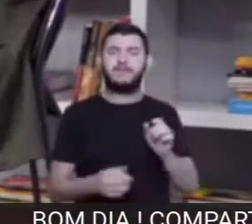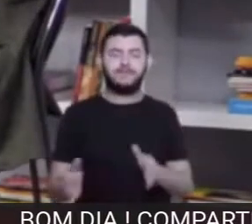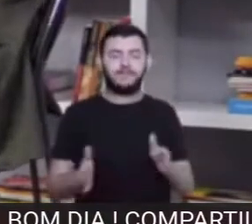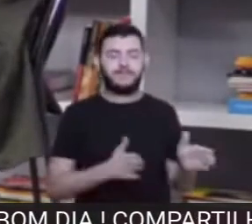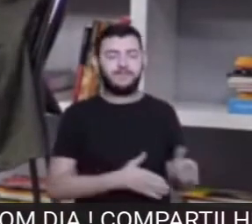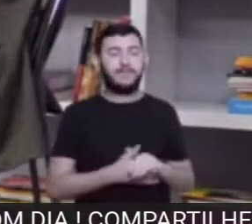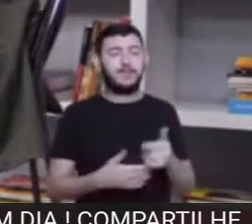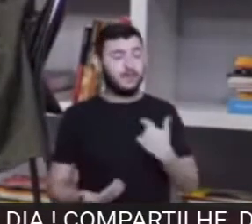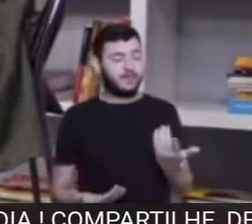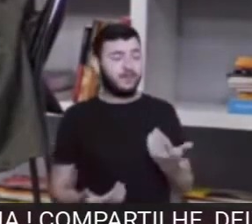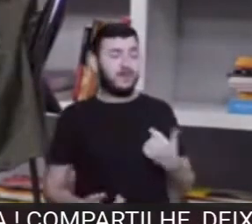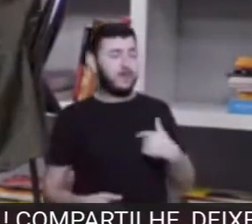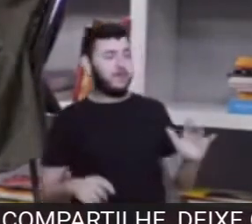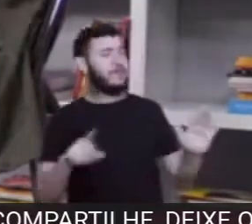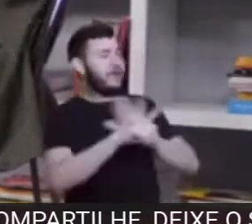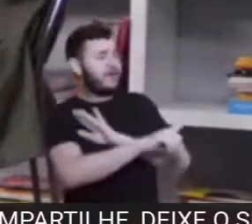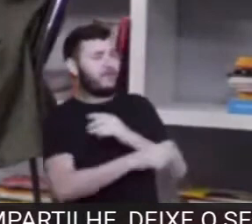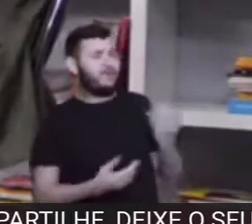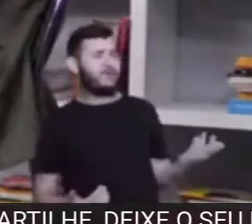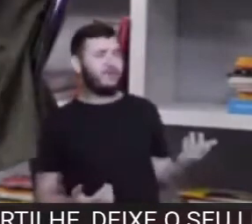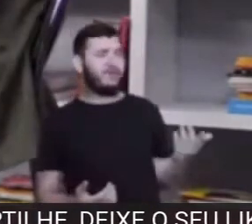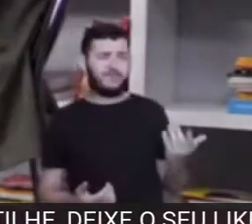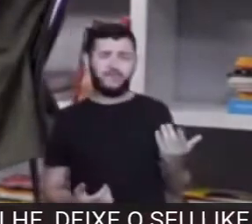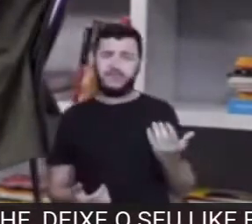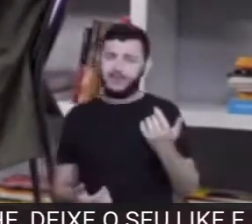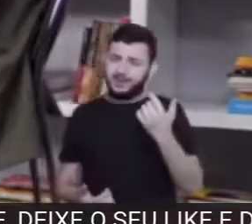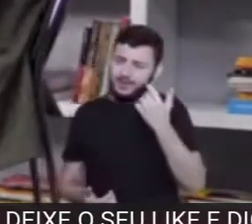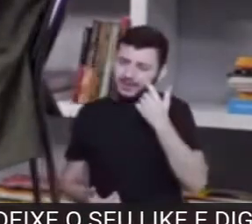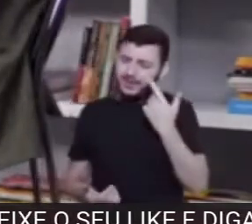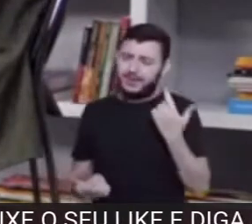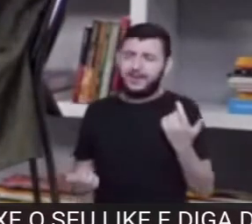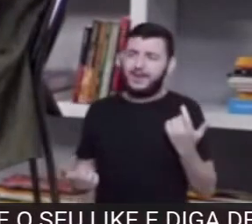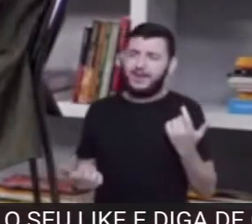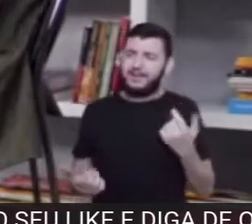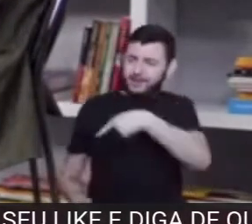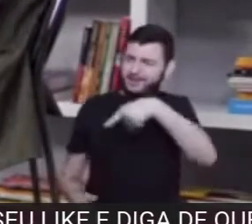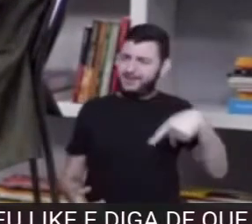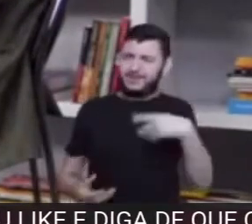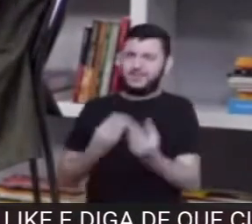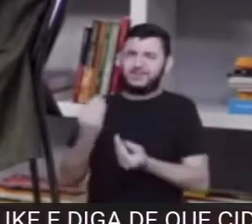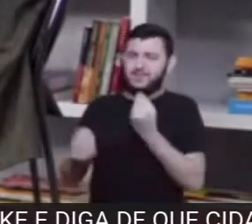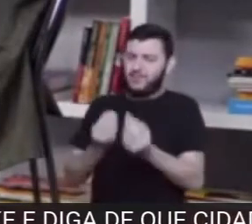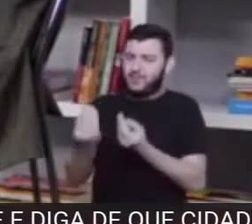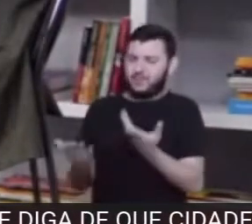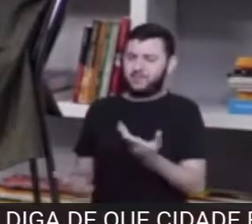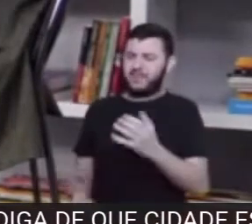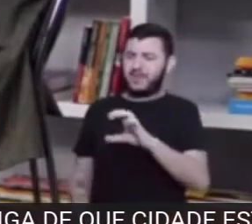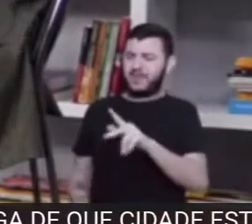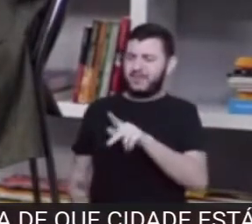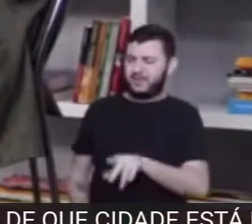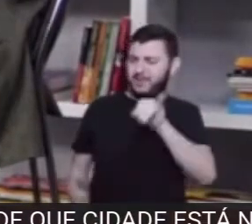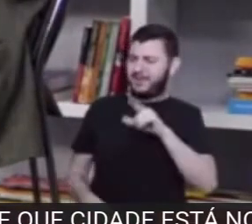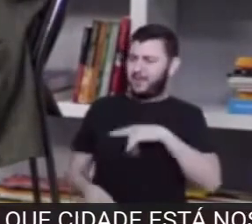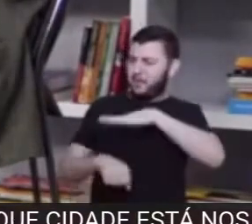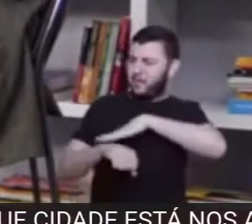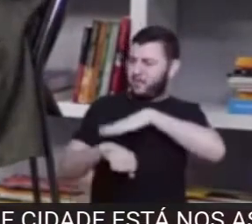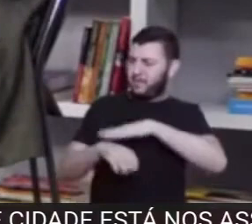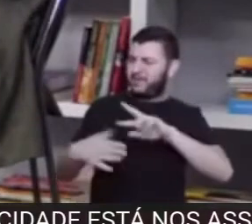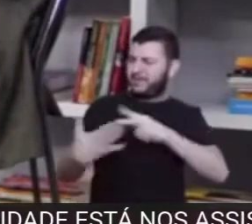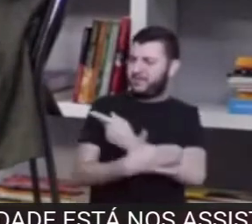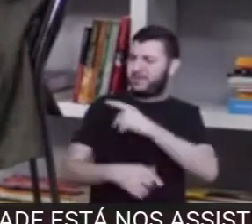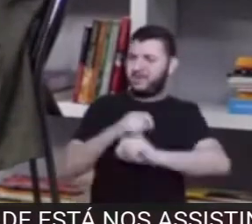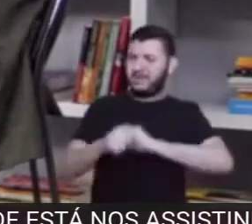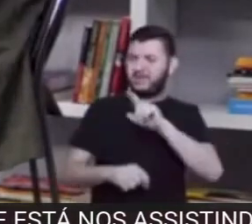CPI hoje tem um grande momento, que se espera um grande momento, em que o deputado